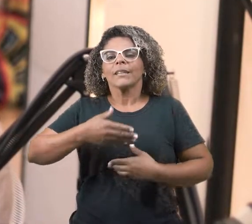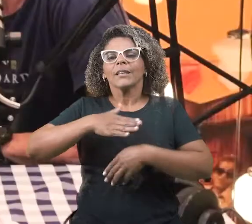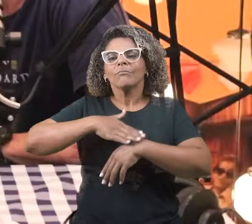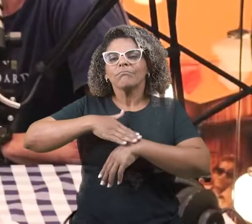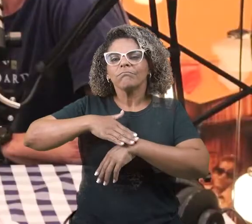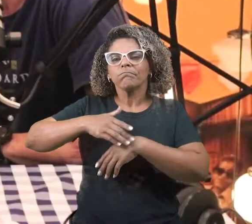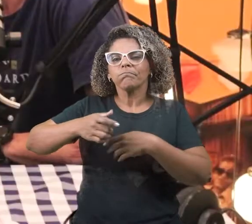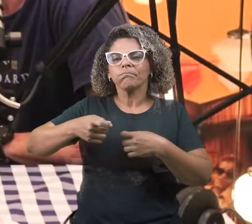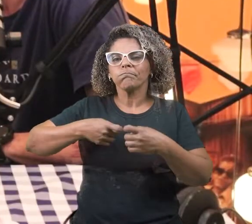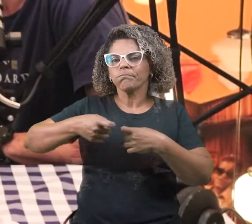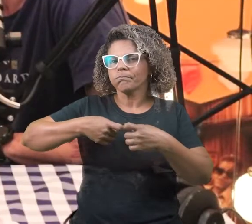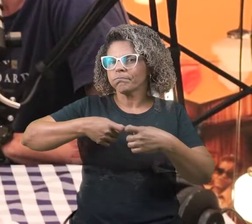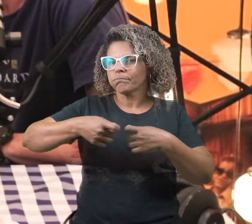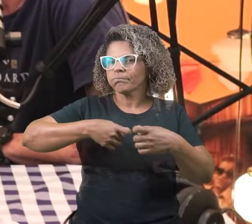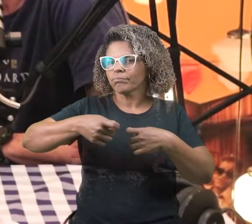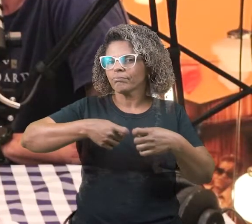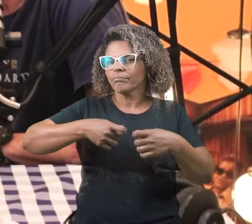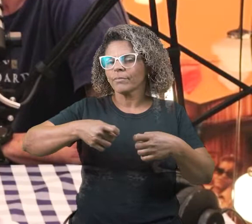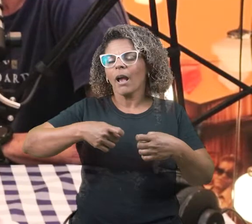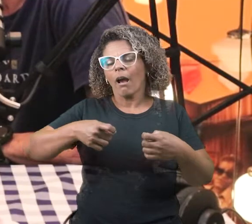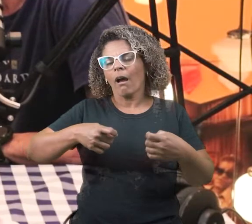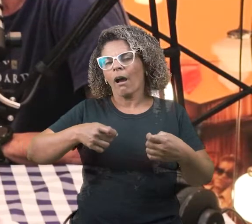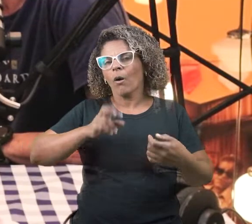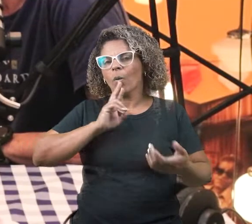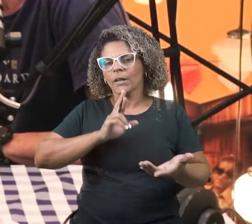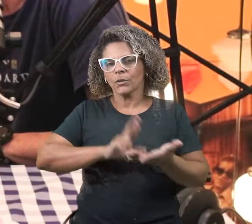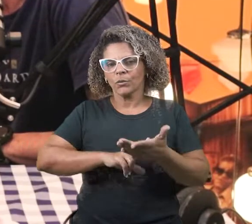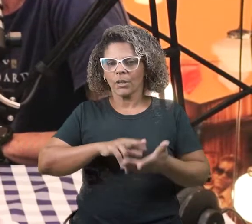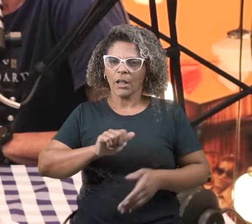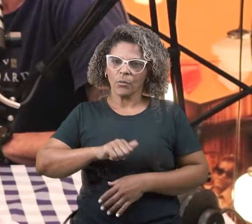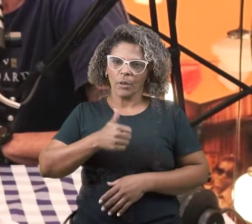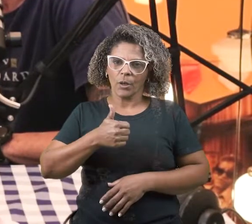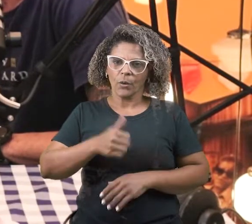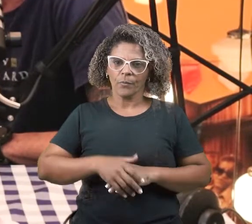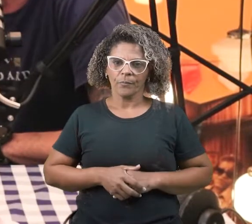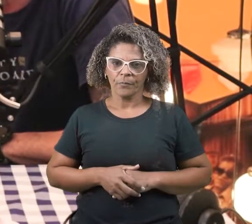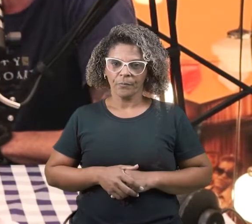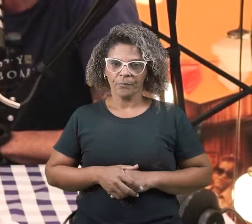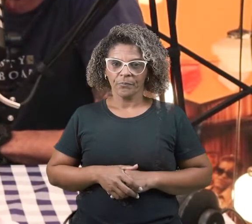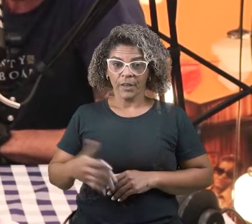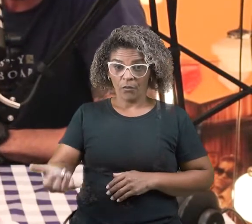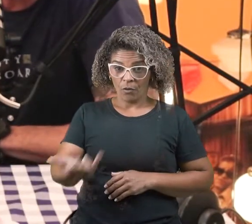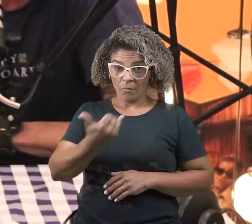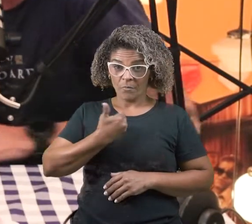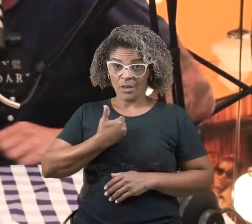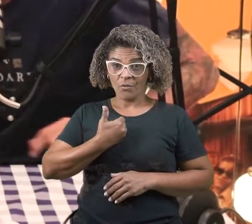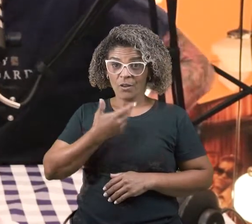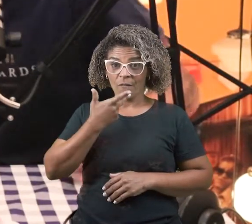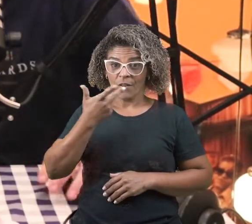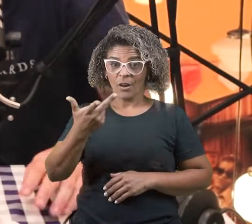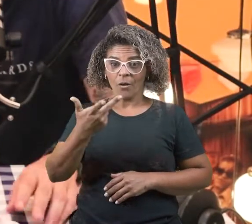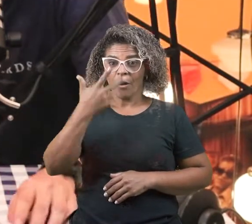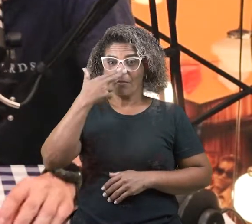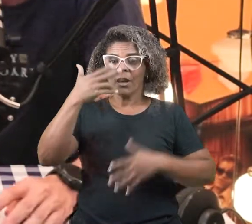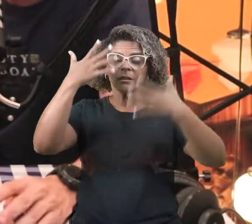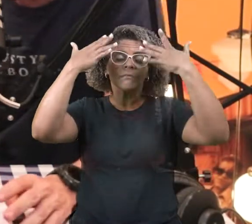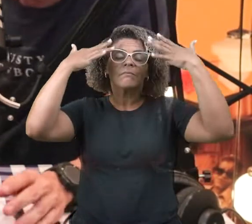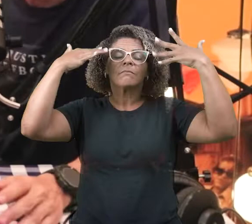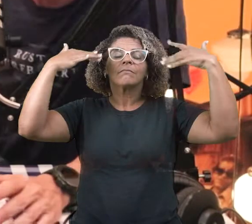comentou isso aí, que parece que você se perde no tempo. Você entendeu? Porque você perde tá a noção cheio de amigo, tempo. Né? Eu tenho, sou um